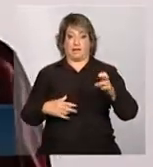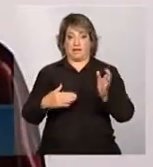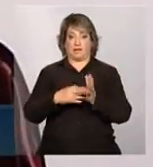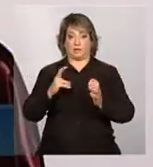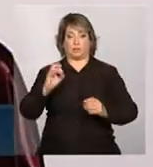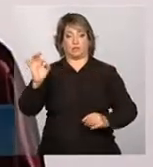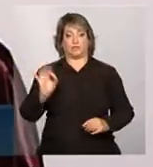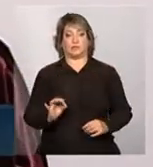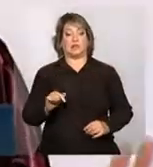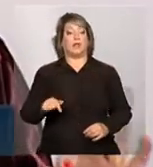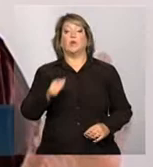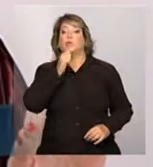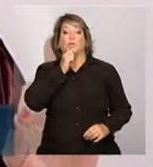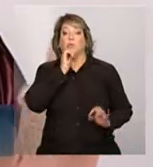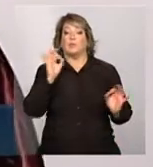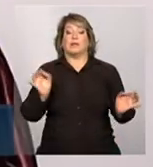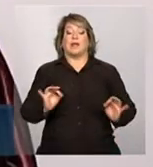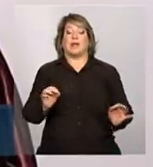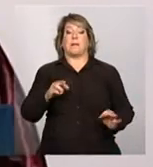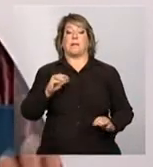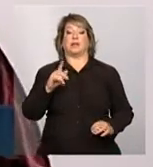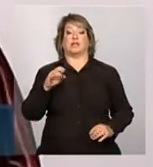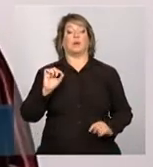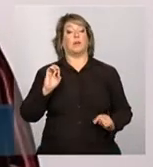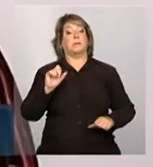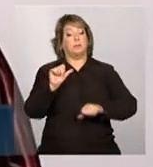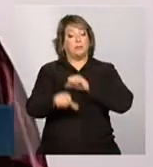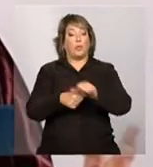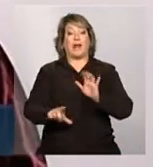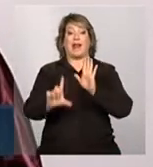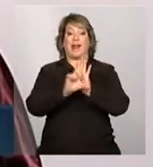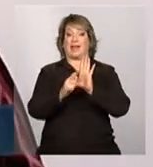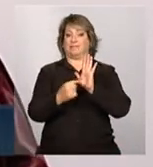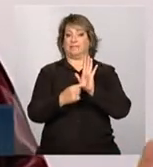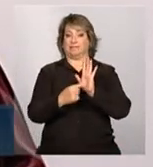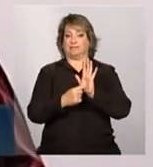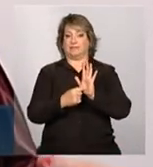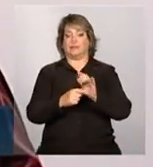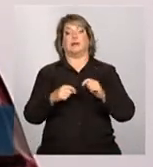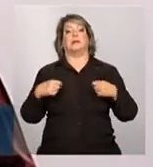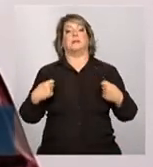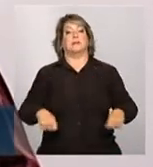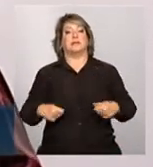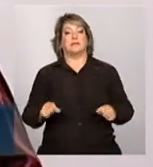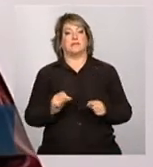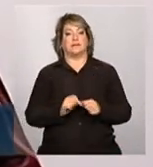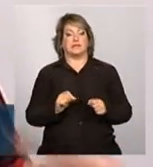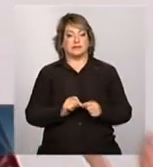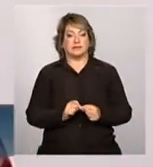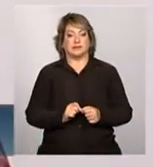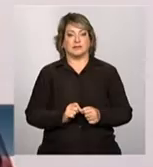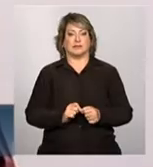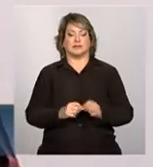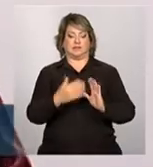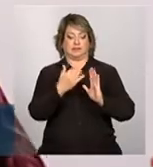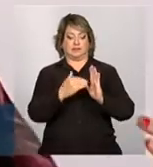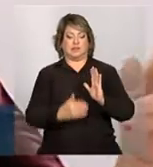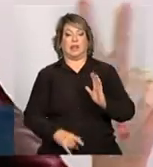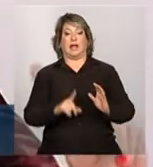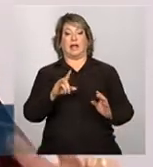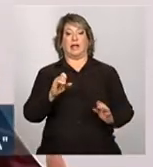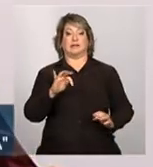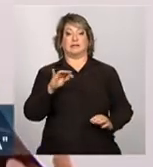tem mágica. Só tem uma forma: mudar a lei. E mudar como? Ou estabelecer a lista